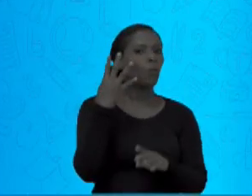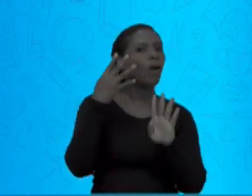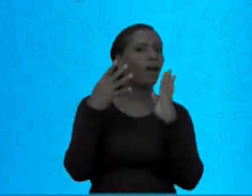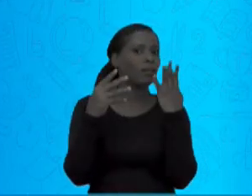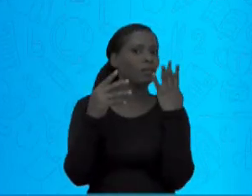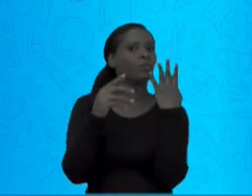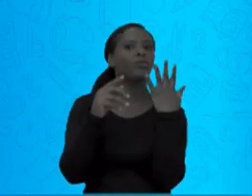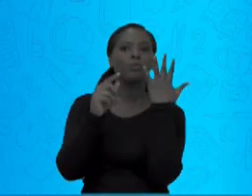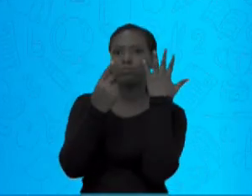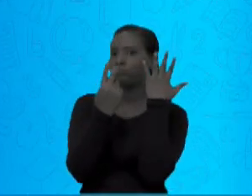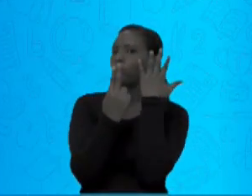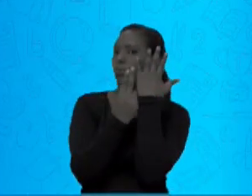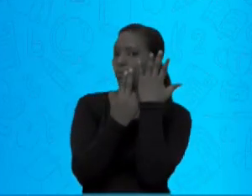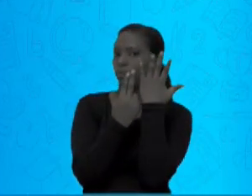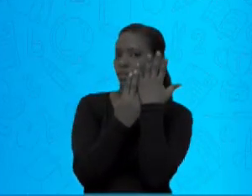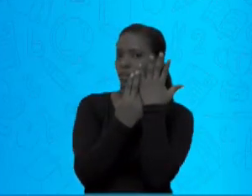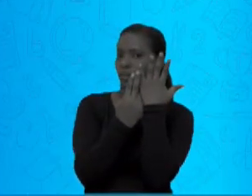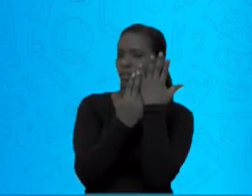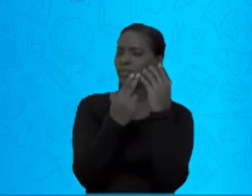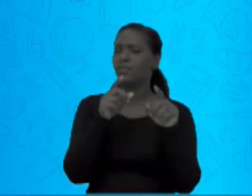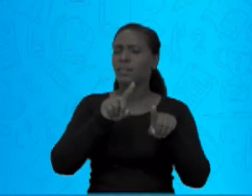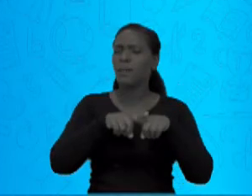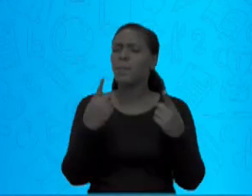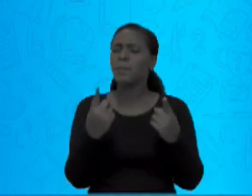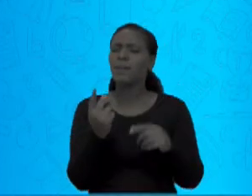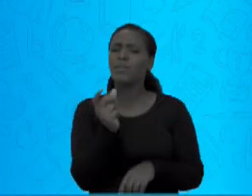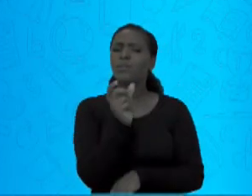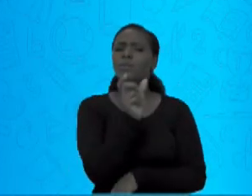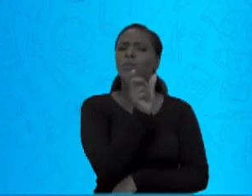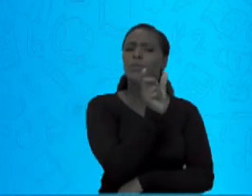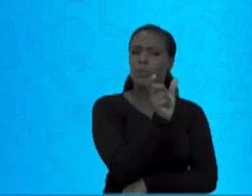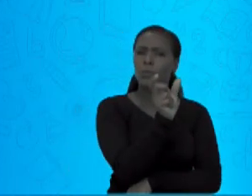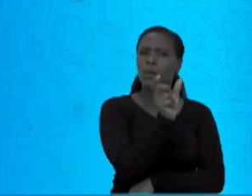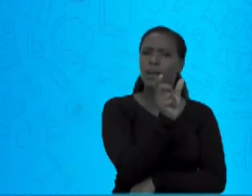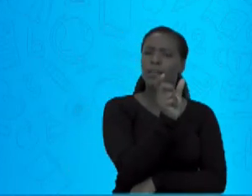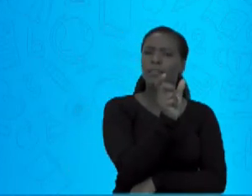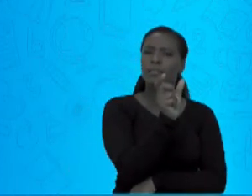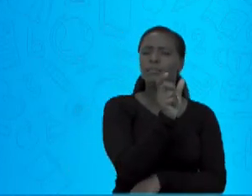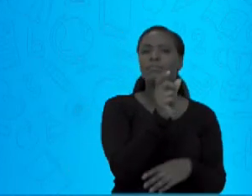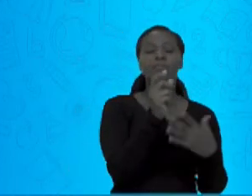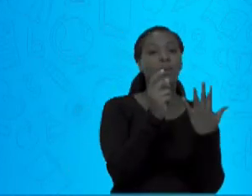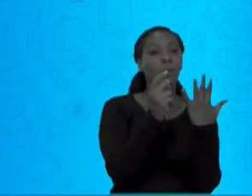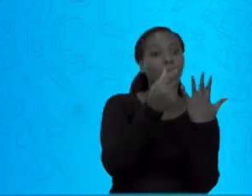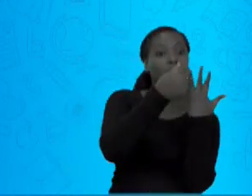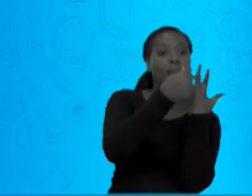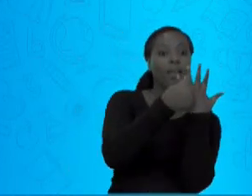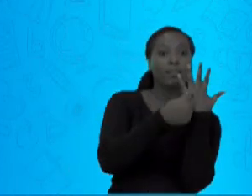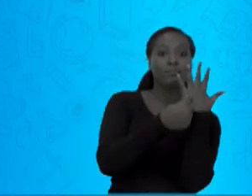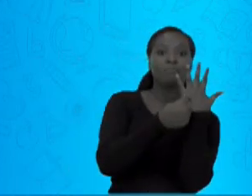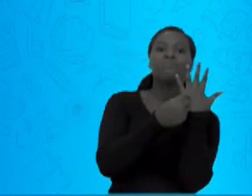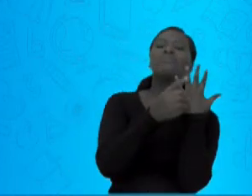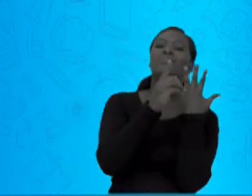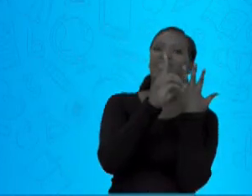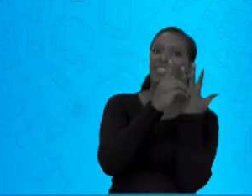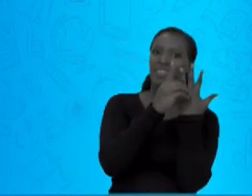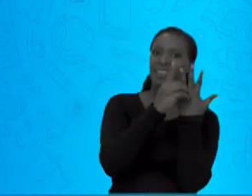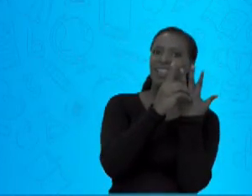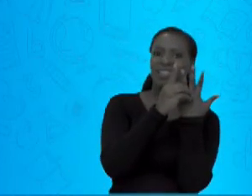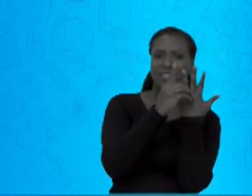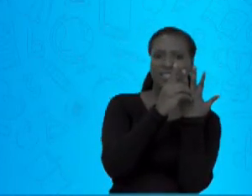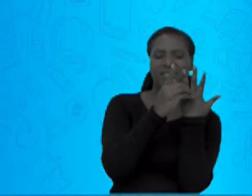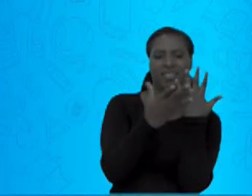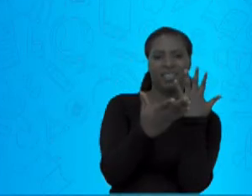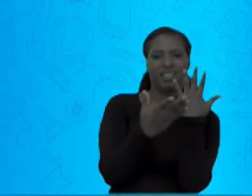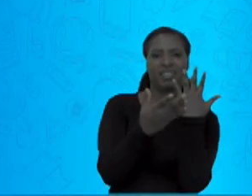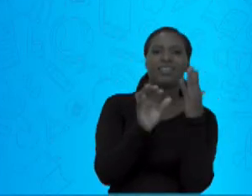outro 4, o próximo 4, ele já está representando as dezenas. Ele está na posição das dezenas.